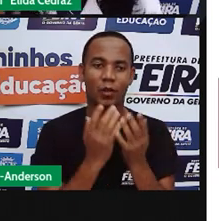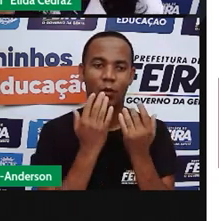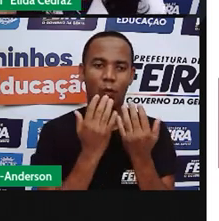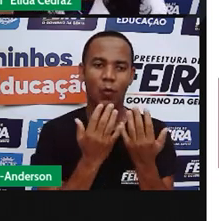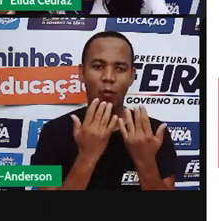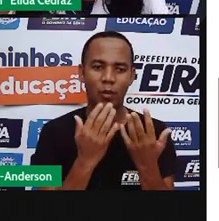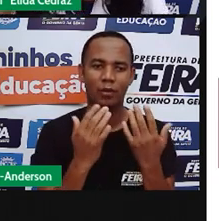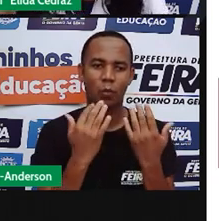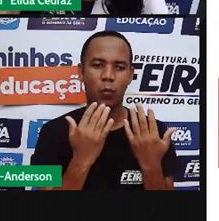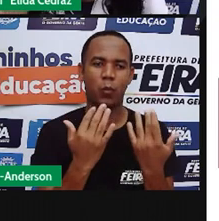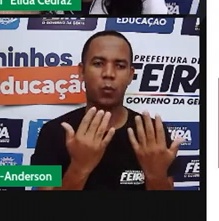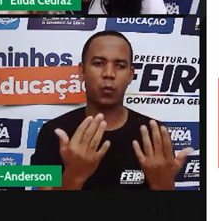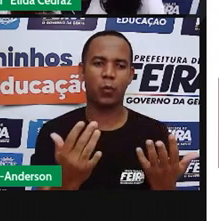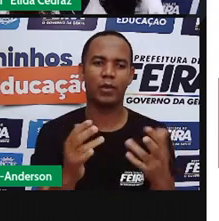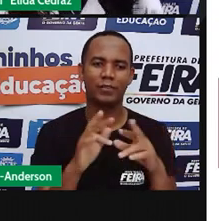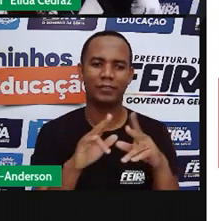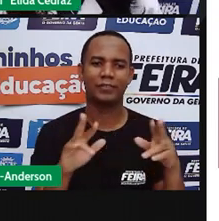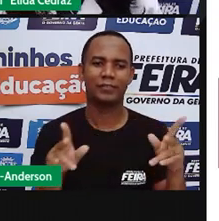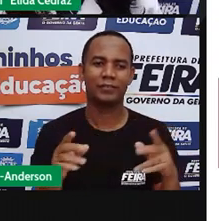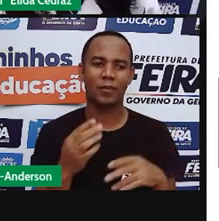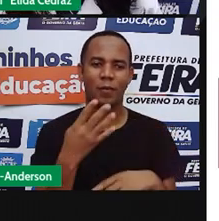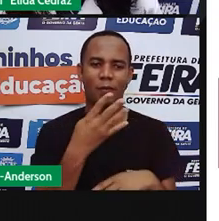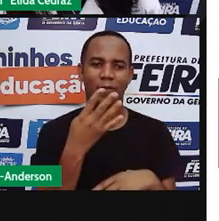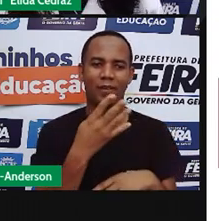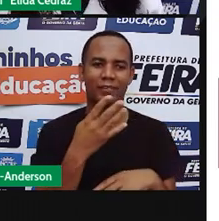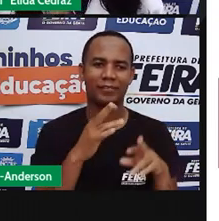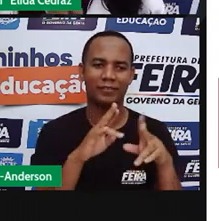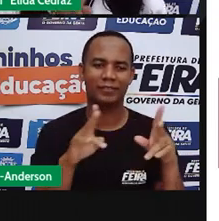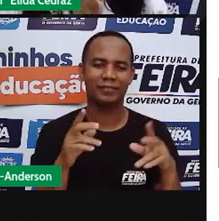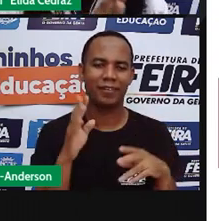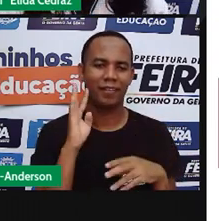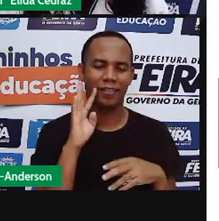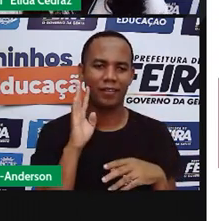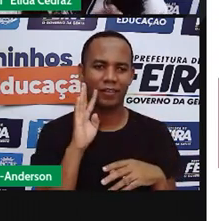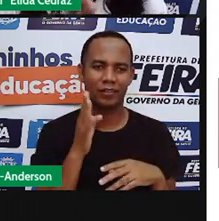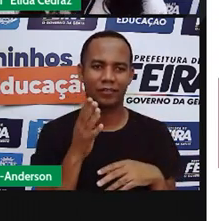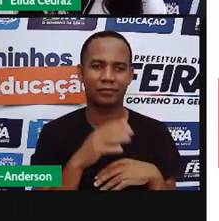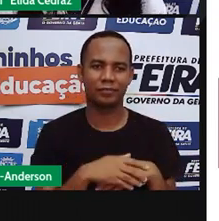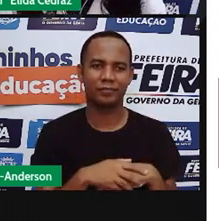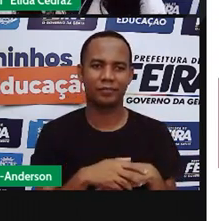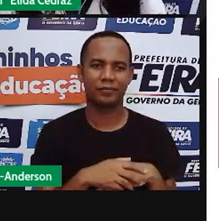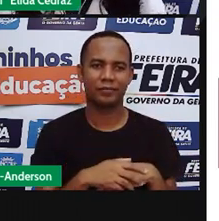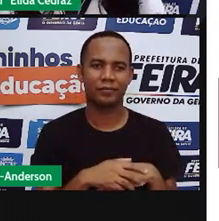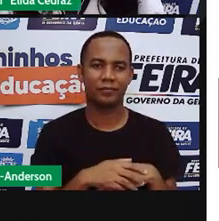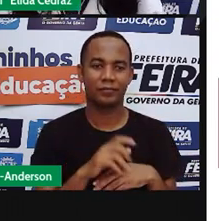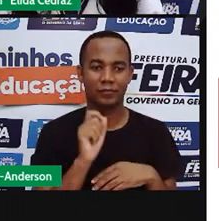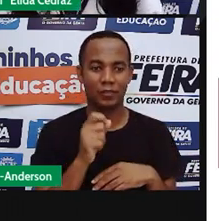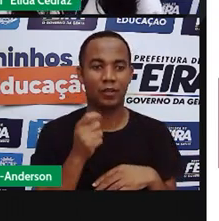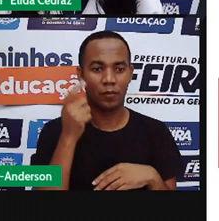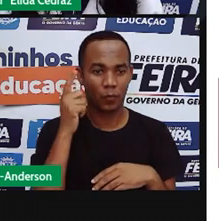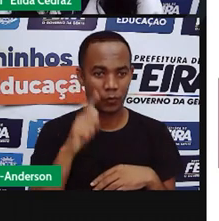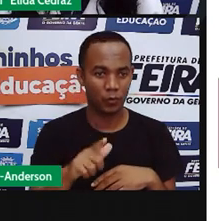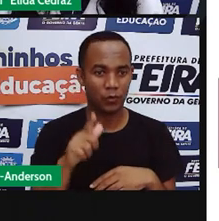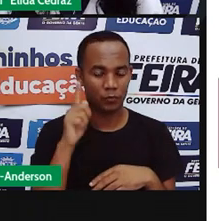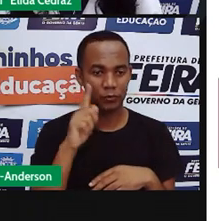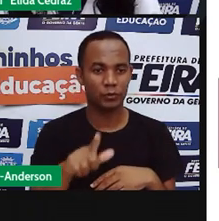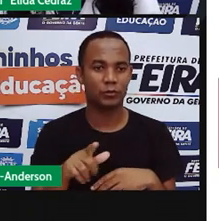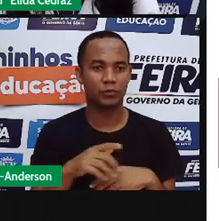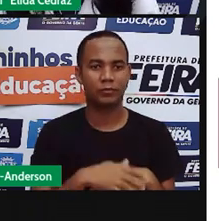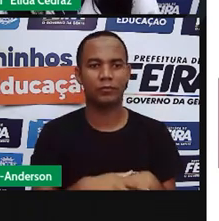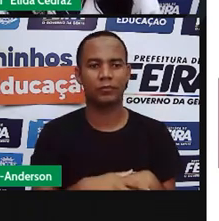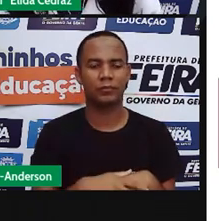cores. Foram quatro cores que nós utilizamos. E nós repetimos a